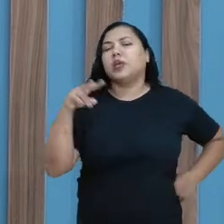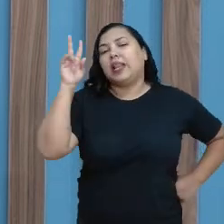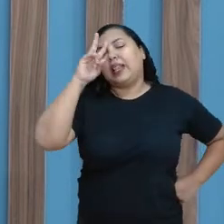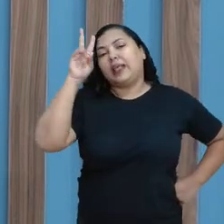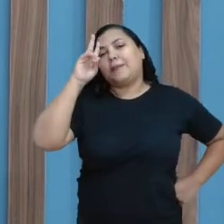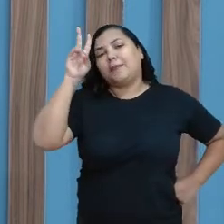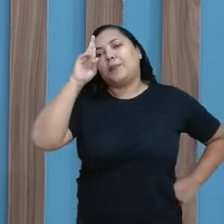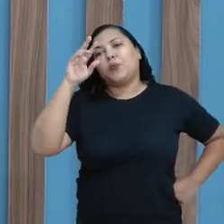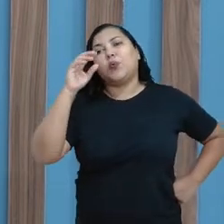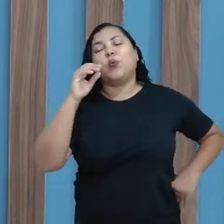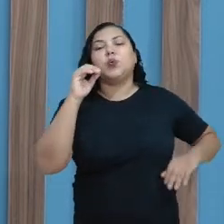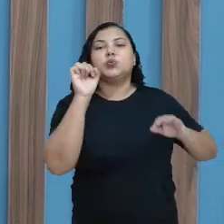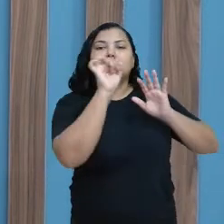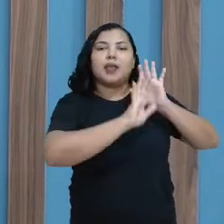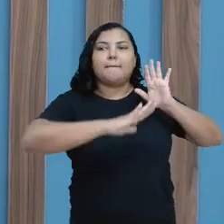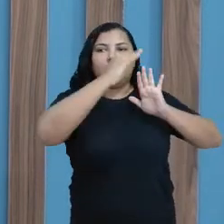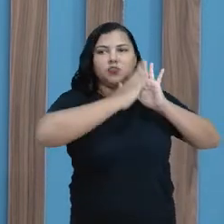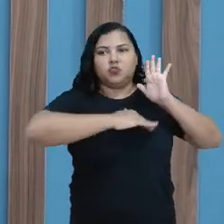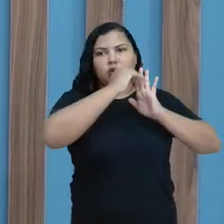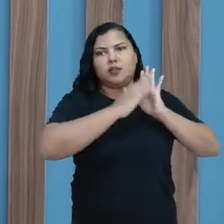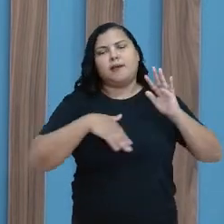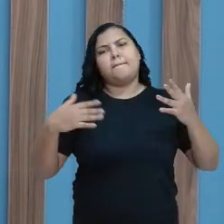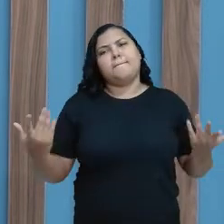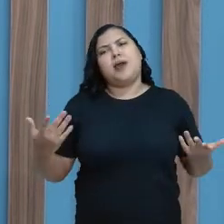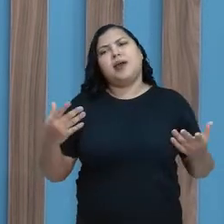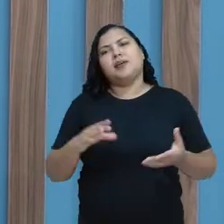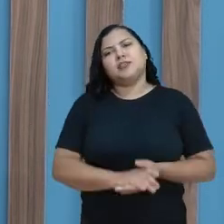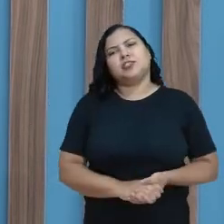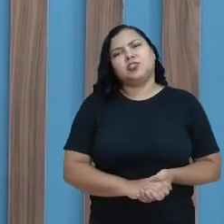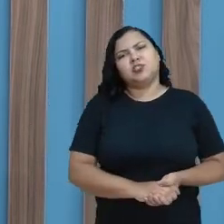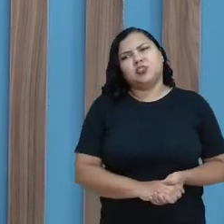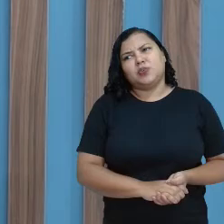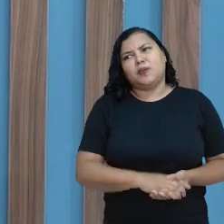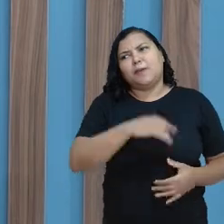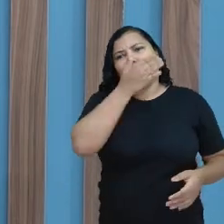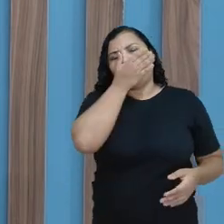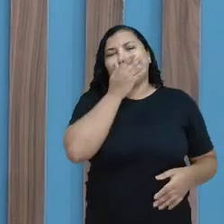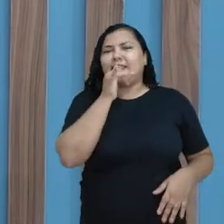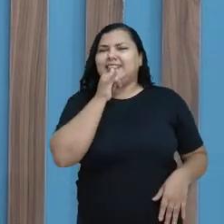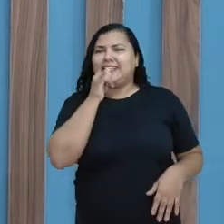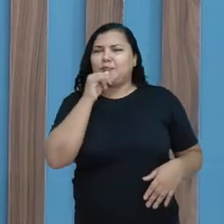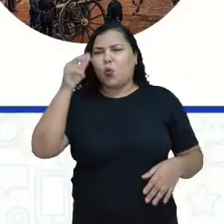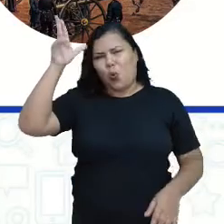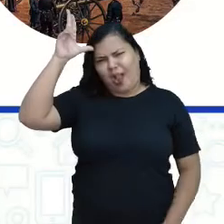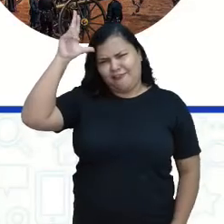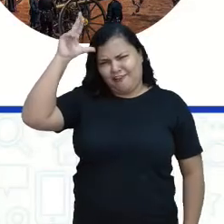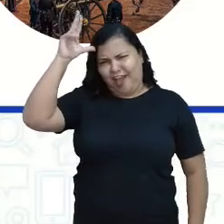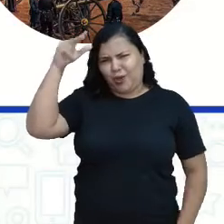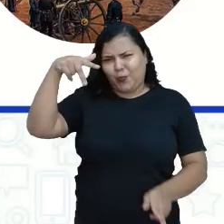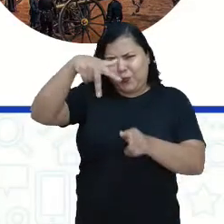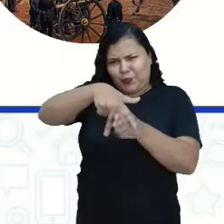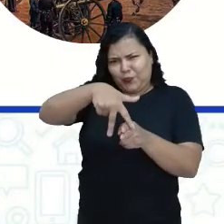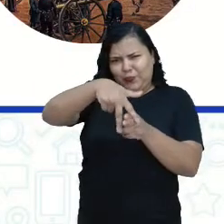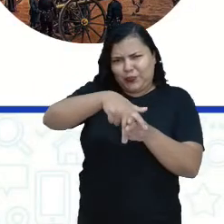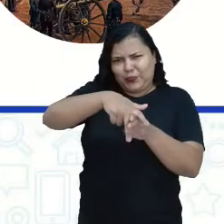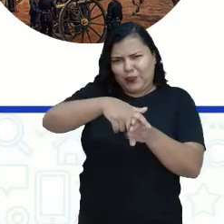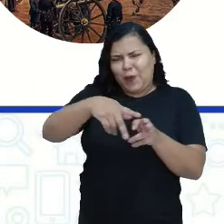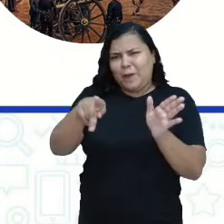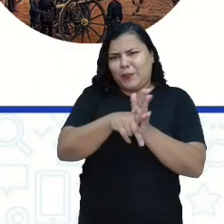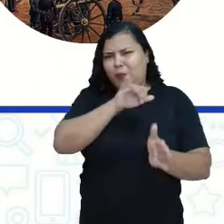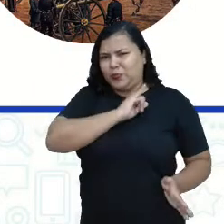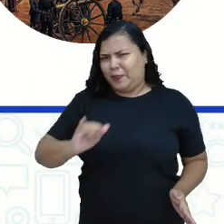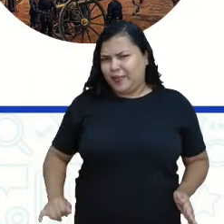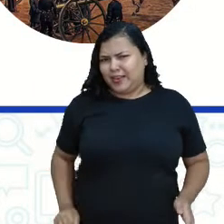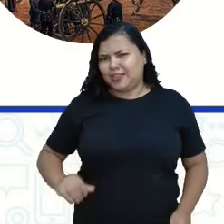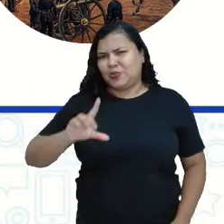né, da proclamação da independência, ele disse, mas Dom Pedro estava montado num cavalo bonito como aquele, e aqueles soldados, aí eu